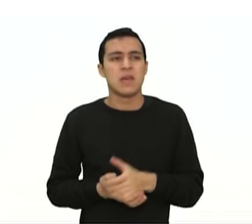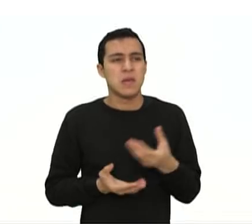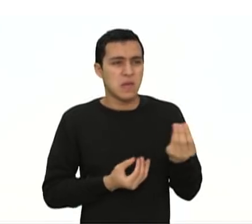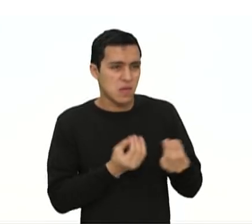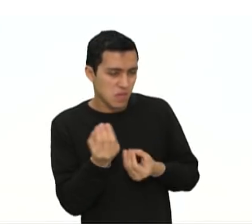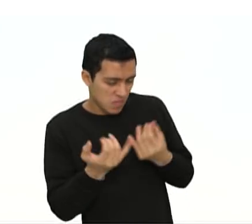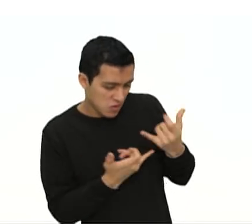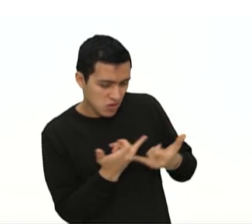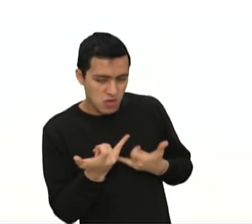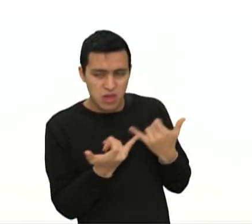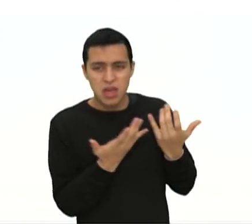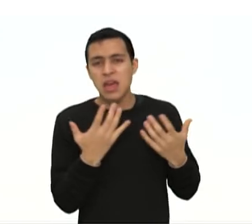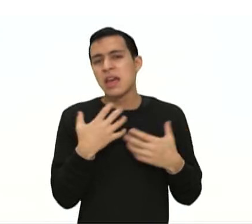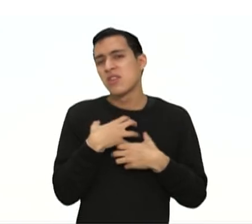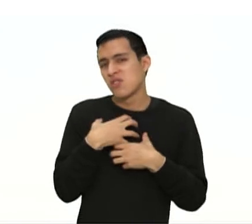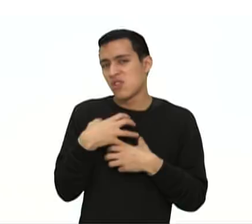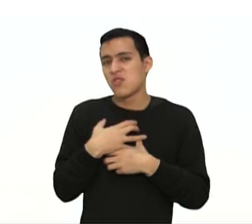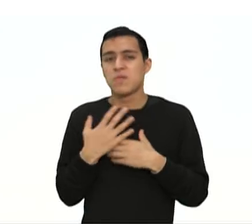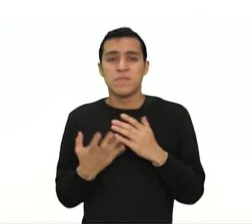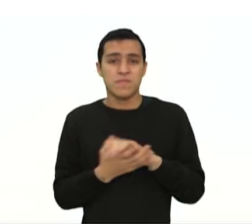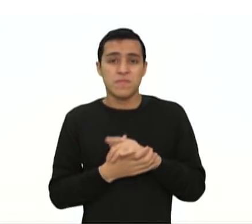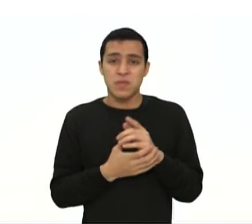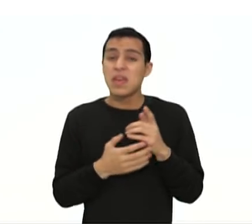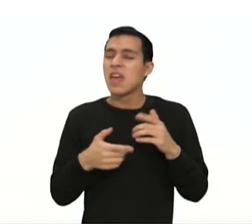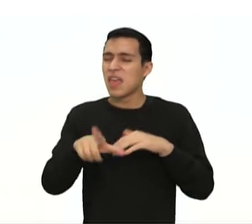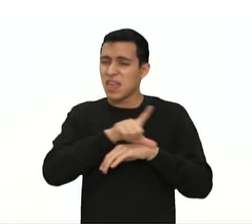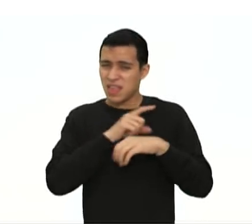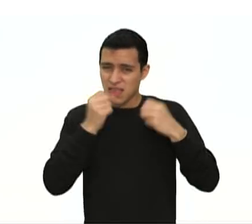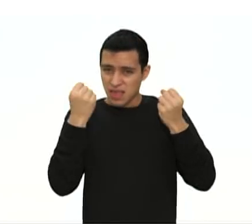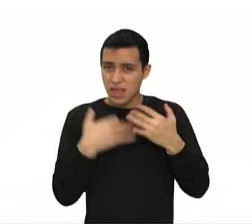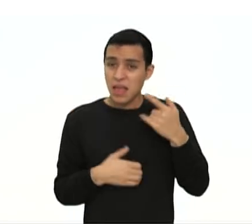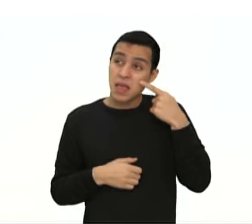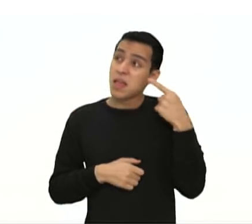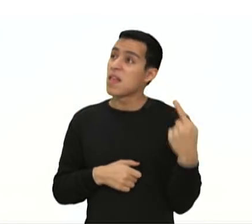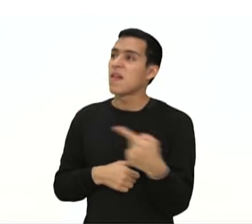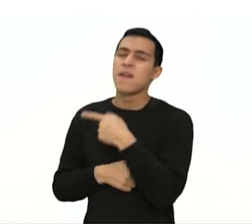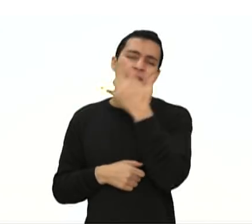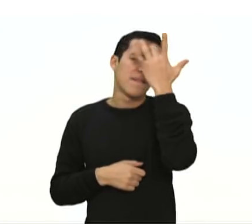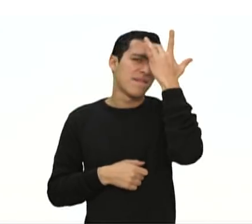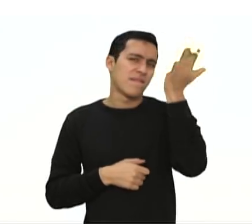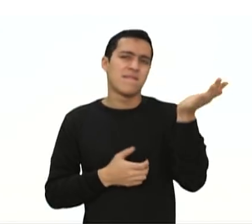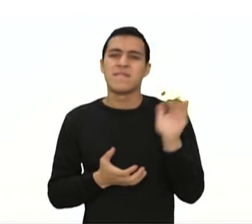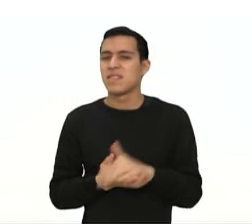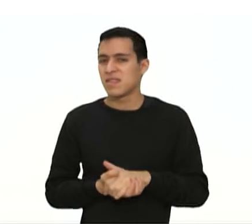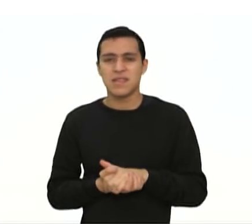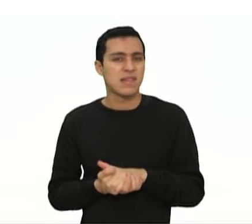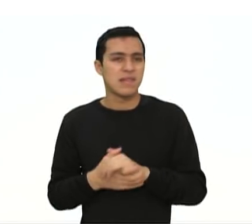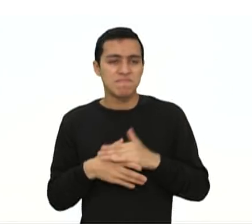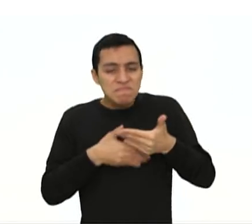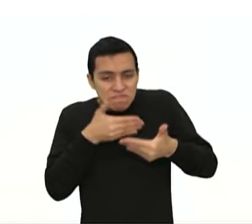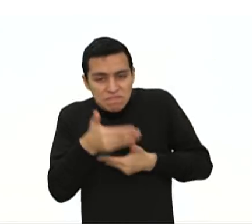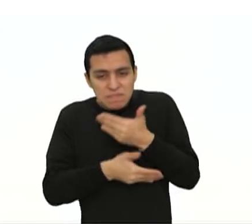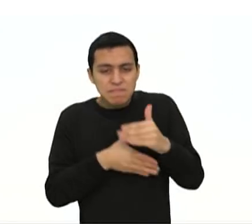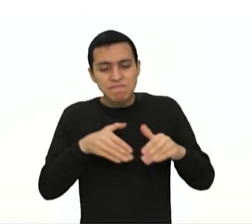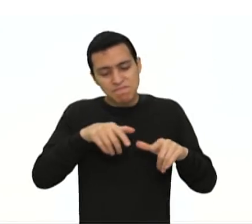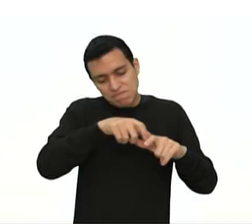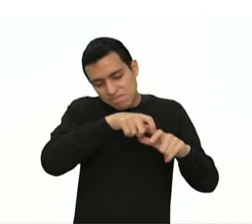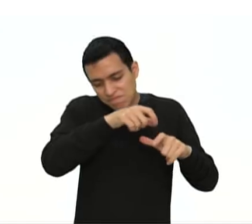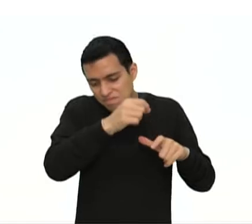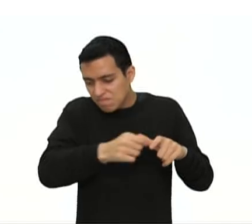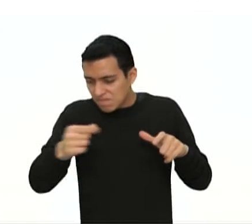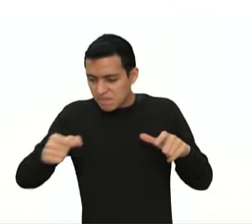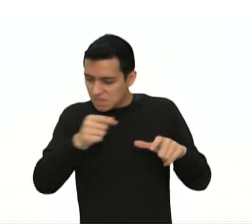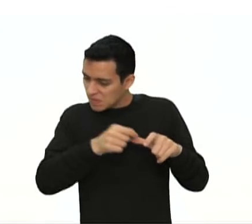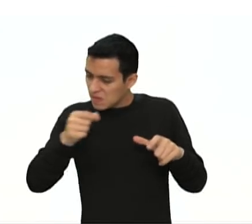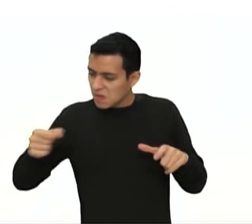jogar, né? Então, ó, como eu falei para vocês lá, só da gente olhar a facilidade de a gente desenvolver um tabuleiro desse. É muito